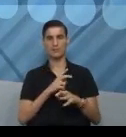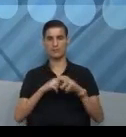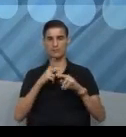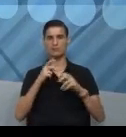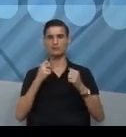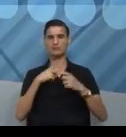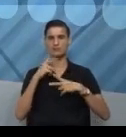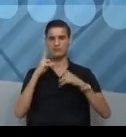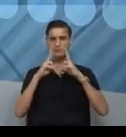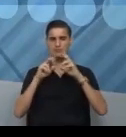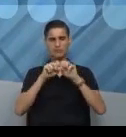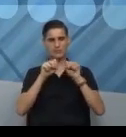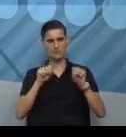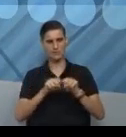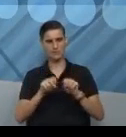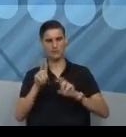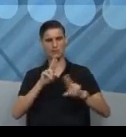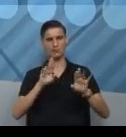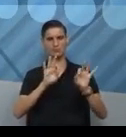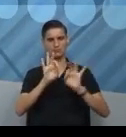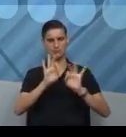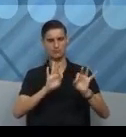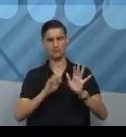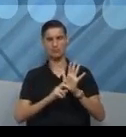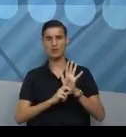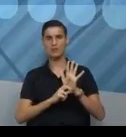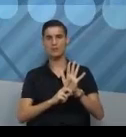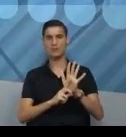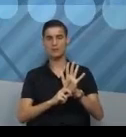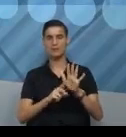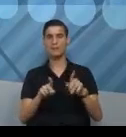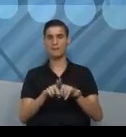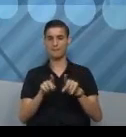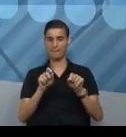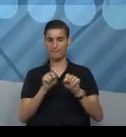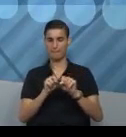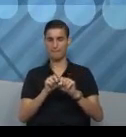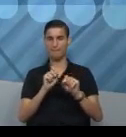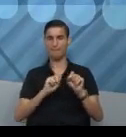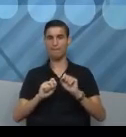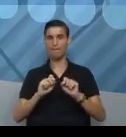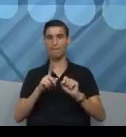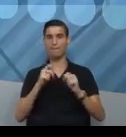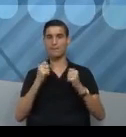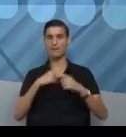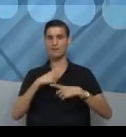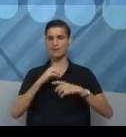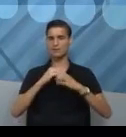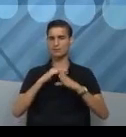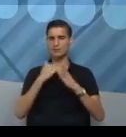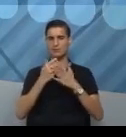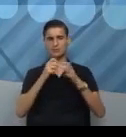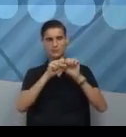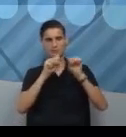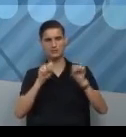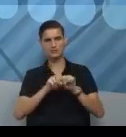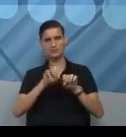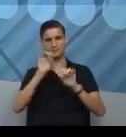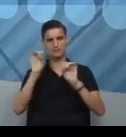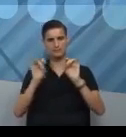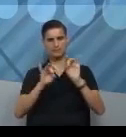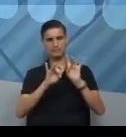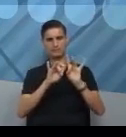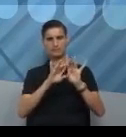você pode sistematizar, organizar uma apresentação e fazer o seguinte, né? Deixando tudo sistematizado